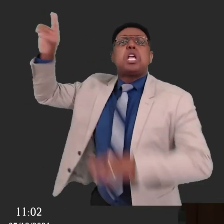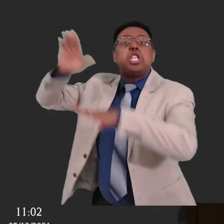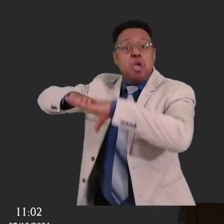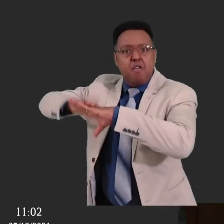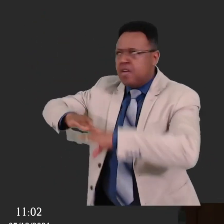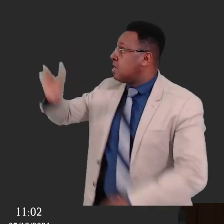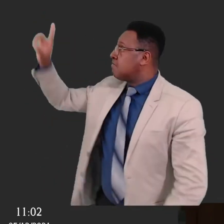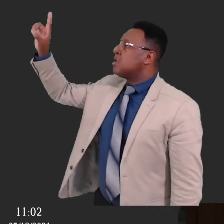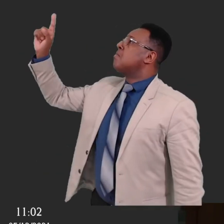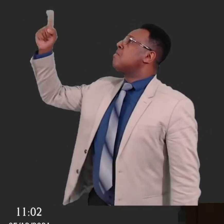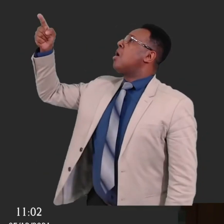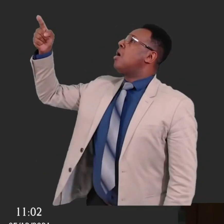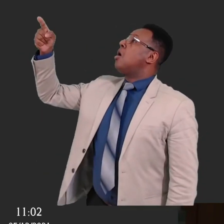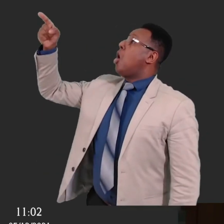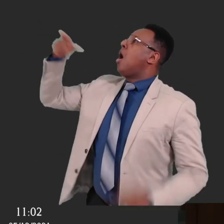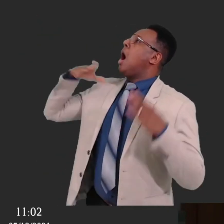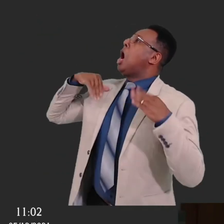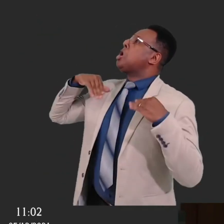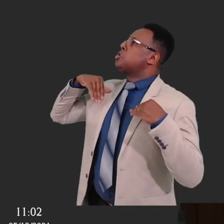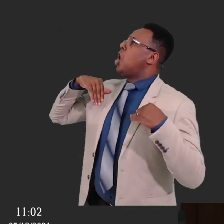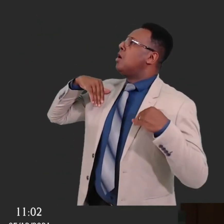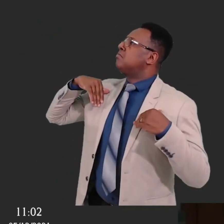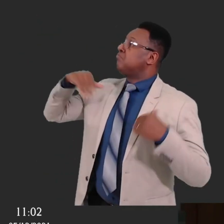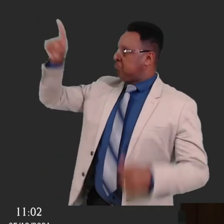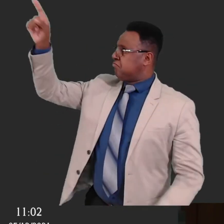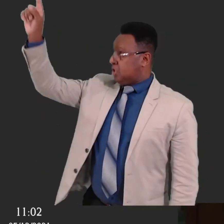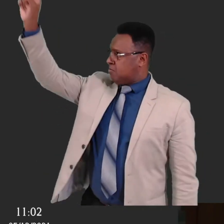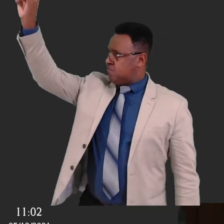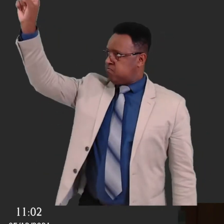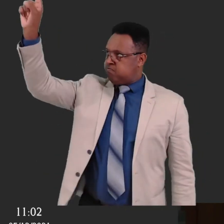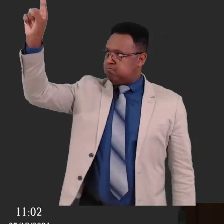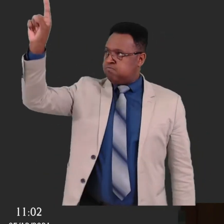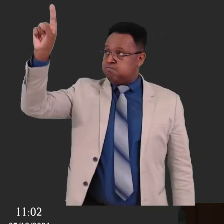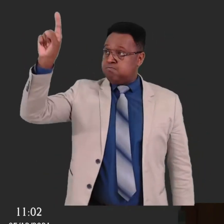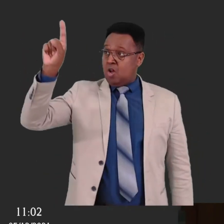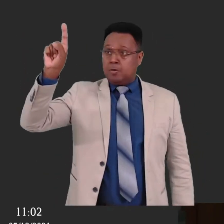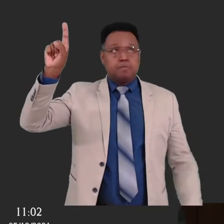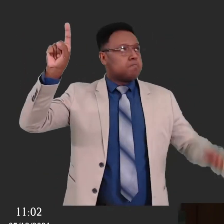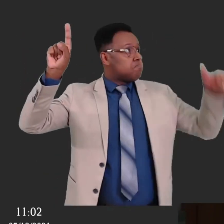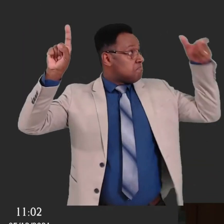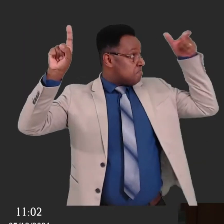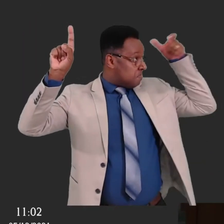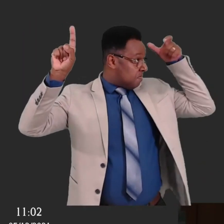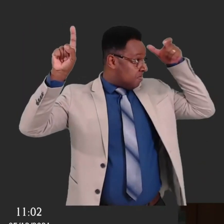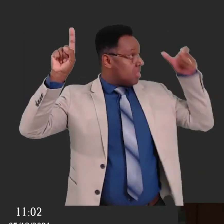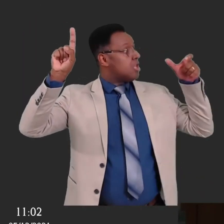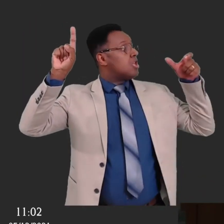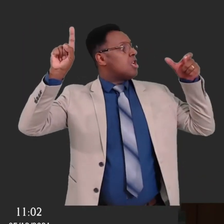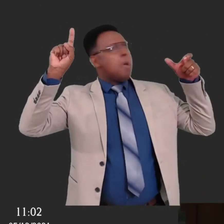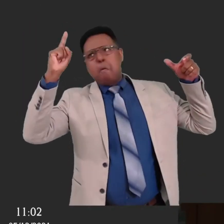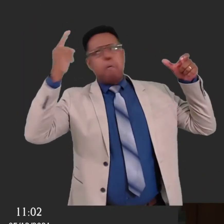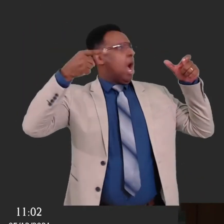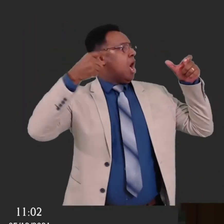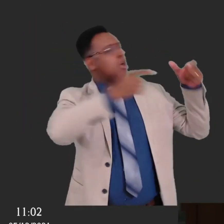Enviou o seu anjo e disse: vai lá, repreenda o adversário e manda ele sair da vida do meu servo,